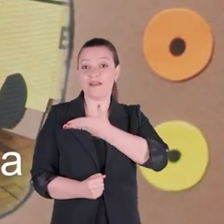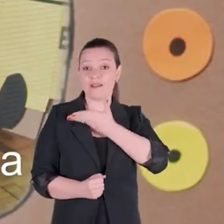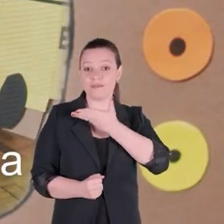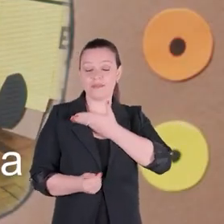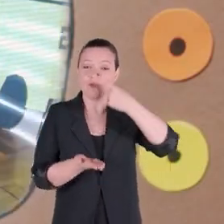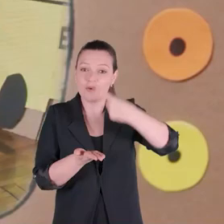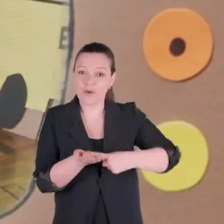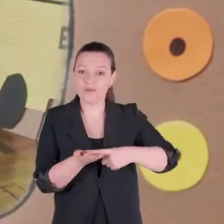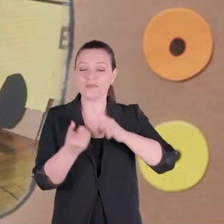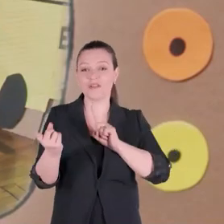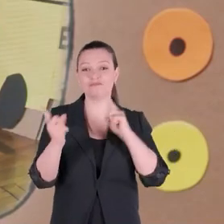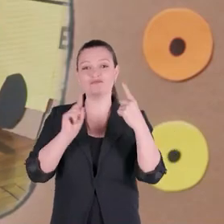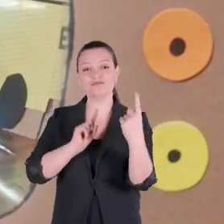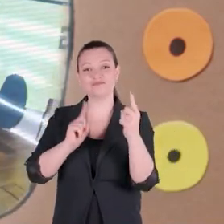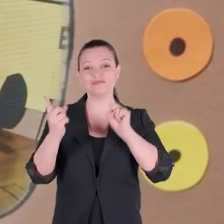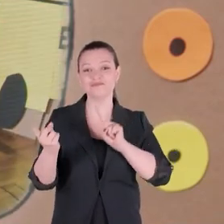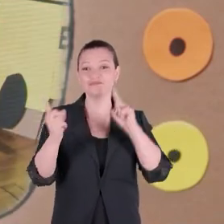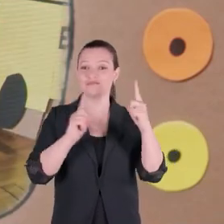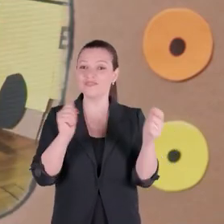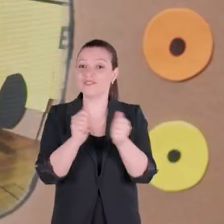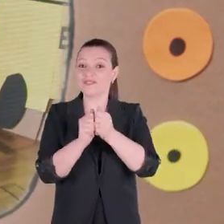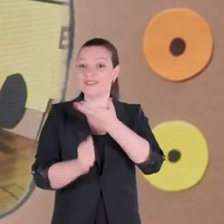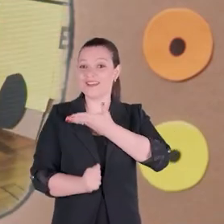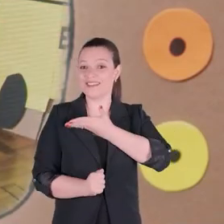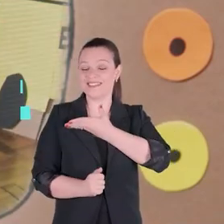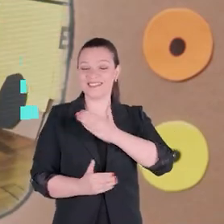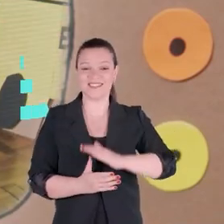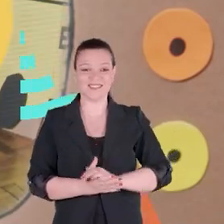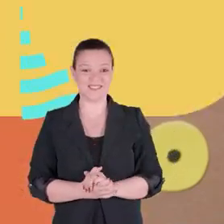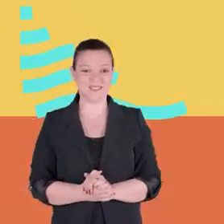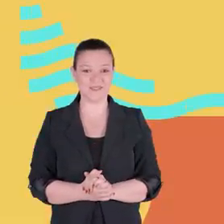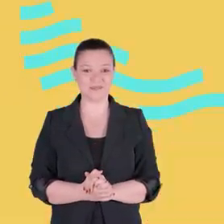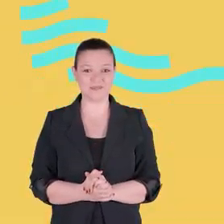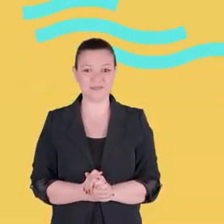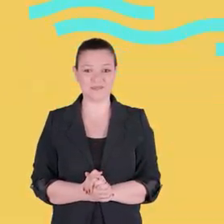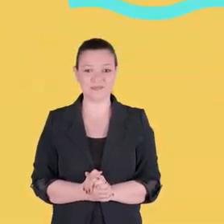uma dancinha e bora se divertir com seus amigos.